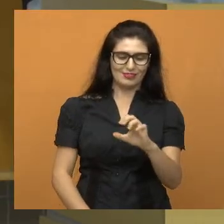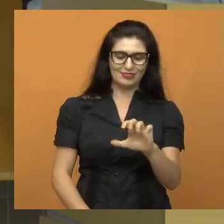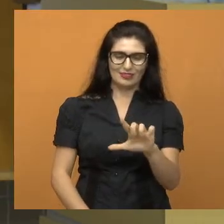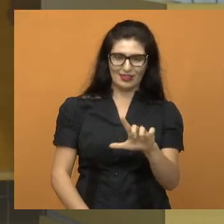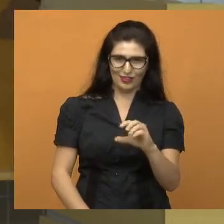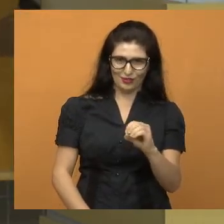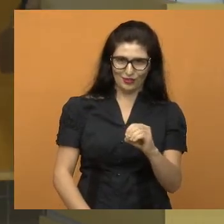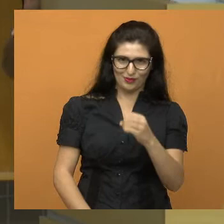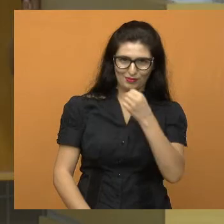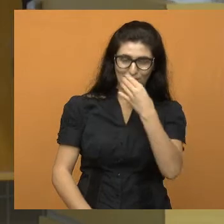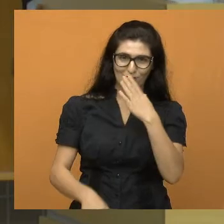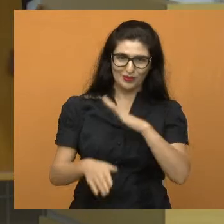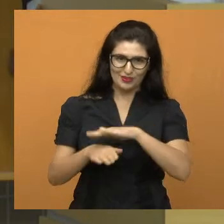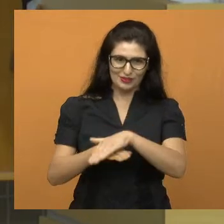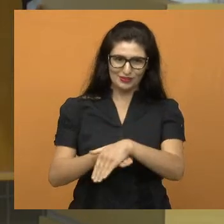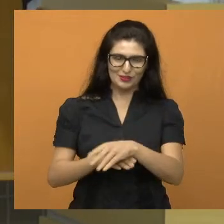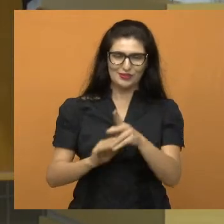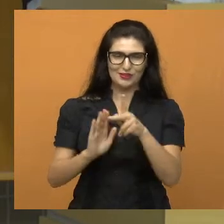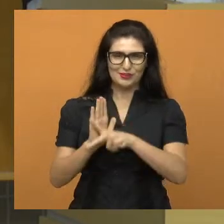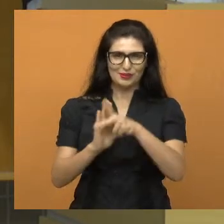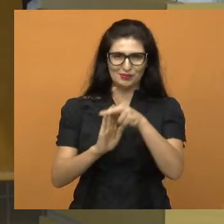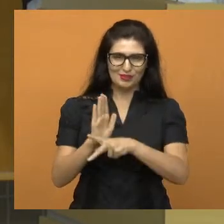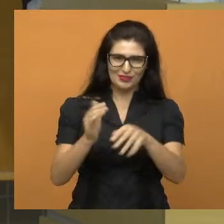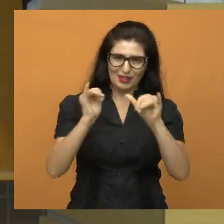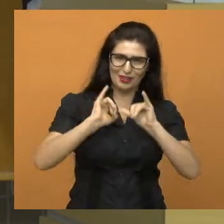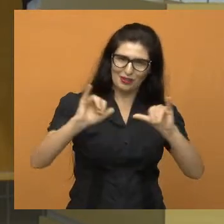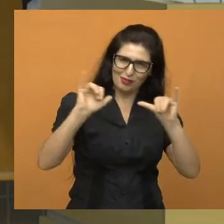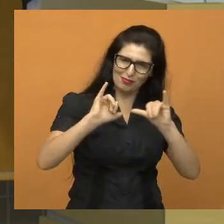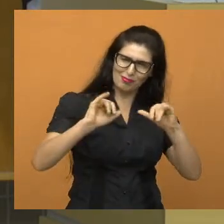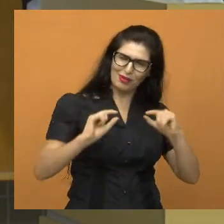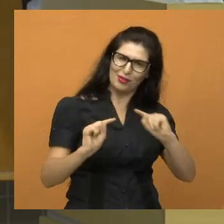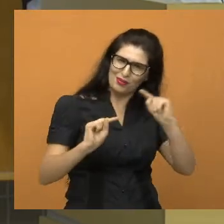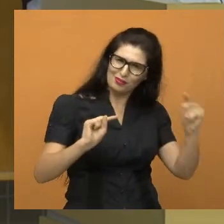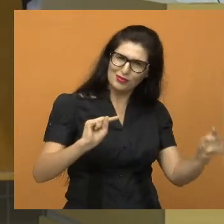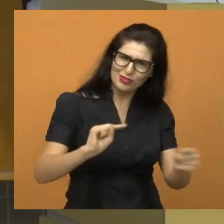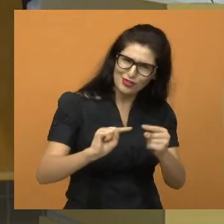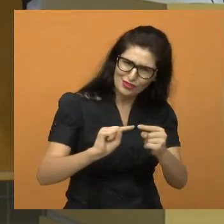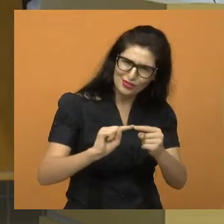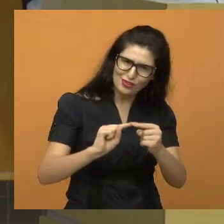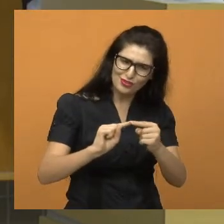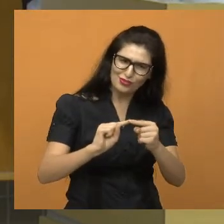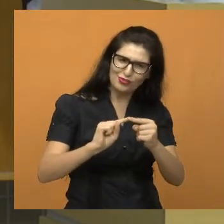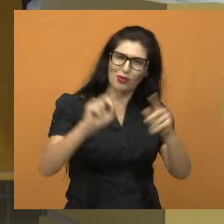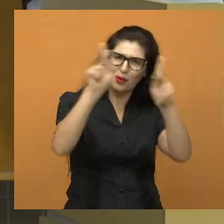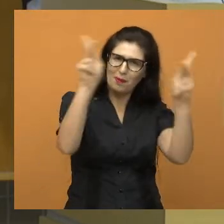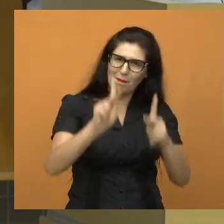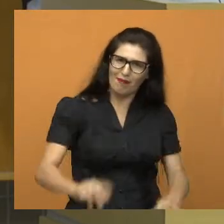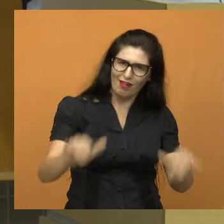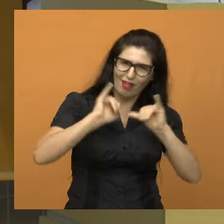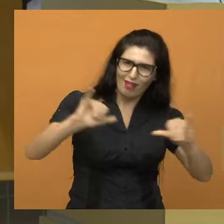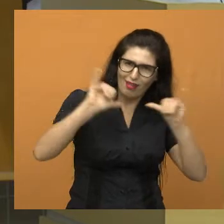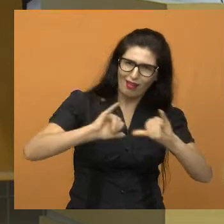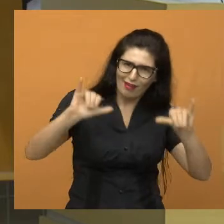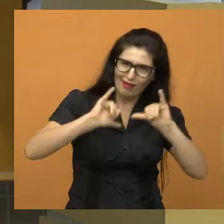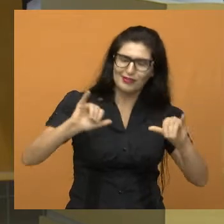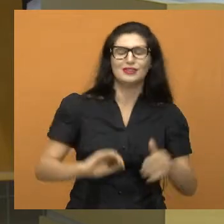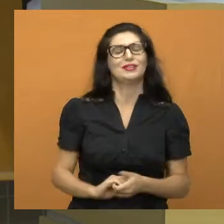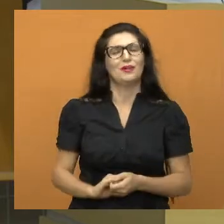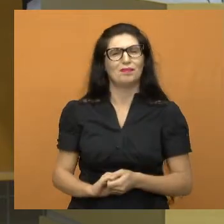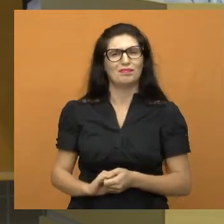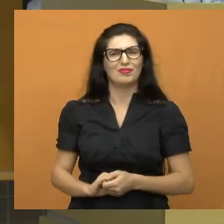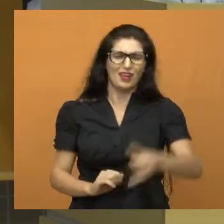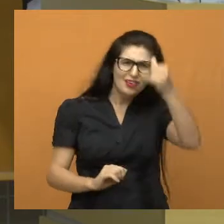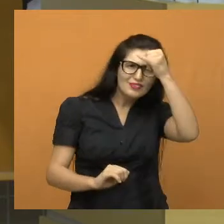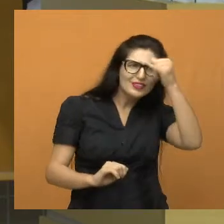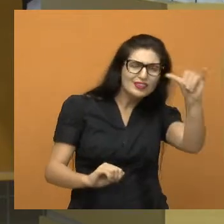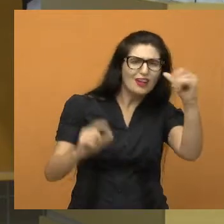Boa noite. O nosso projeto sobre a campanha da Fraternidade de 2018 é a Fraternidade Superação à Violência e o